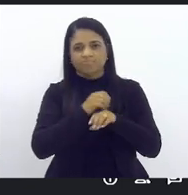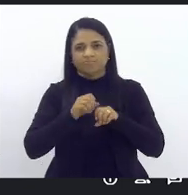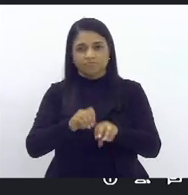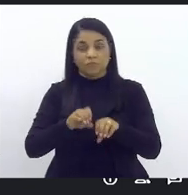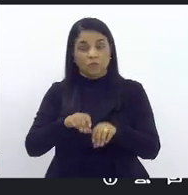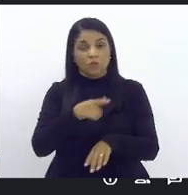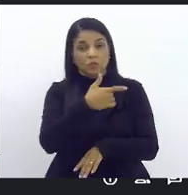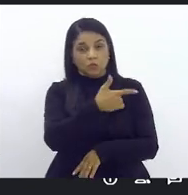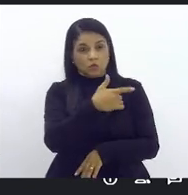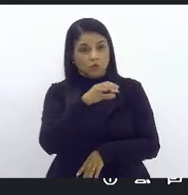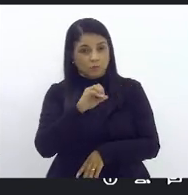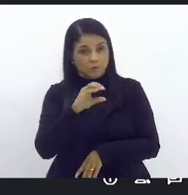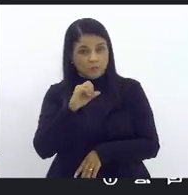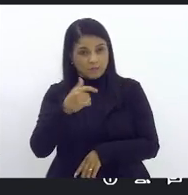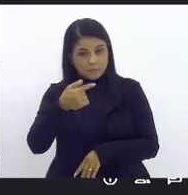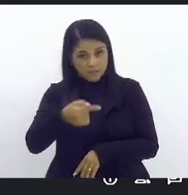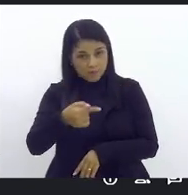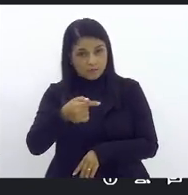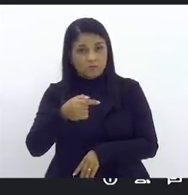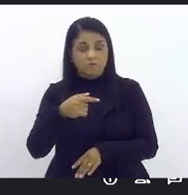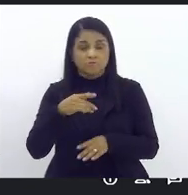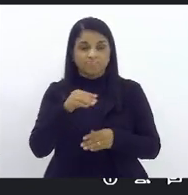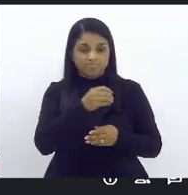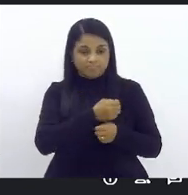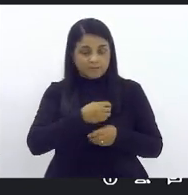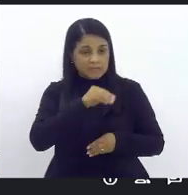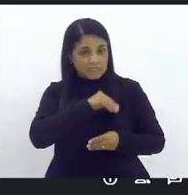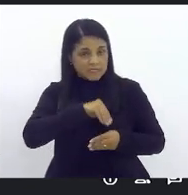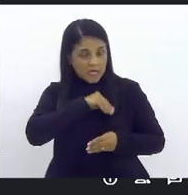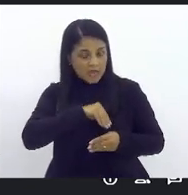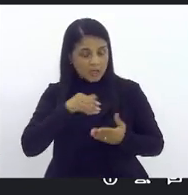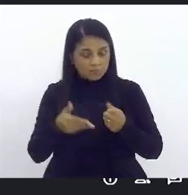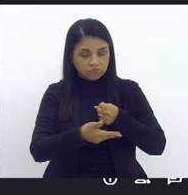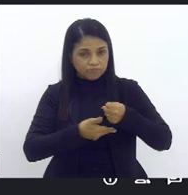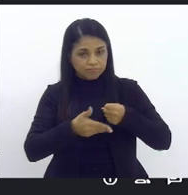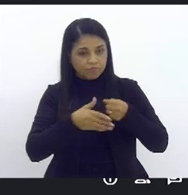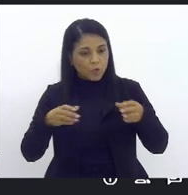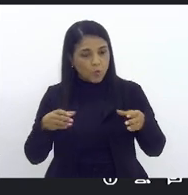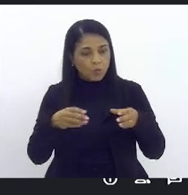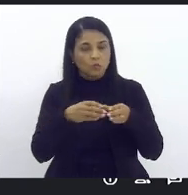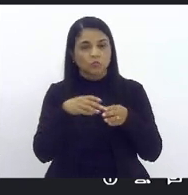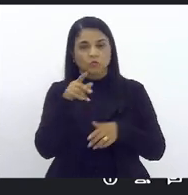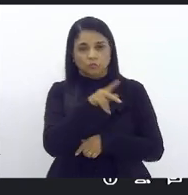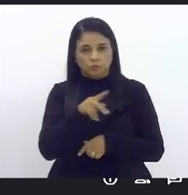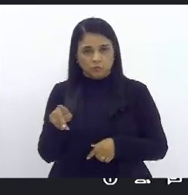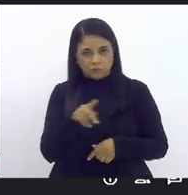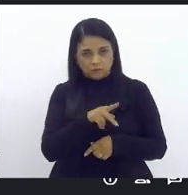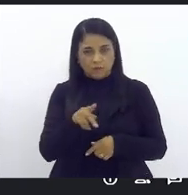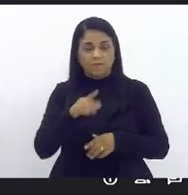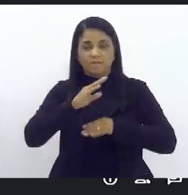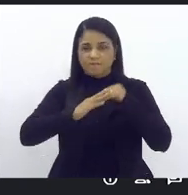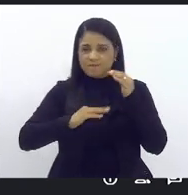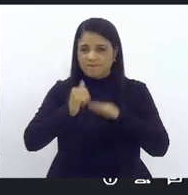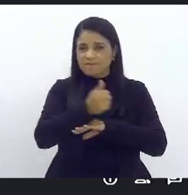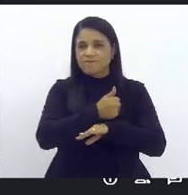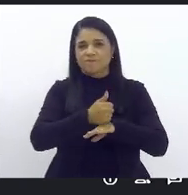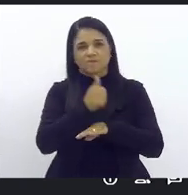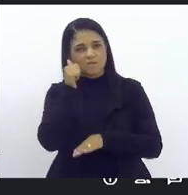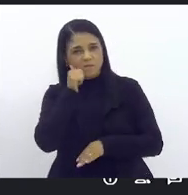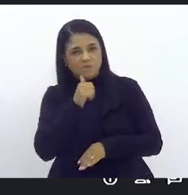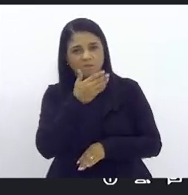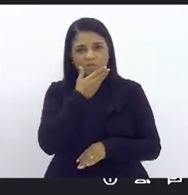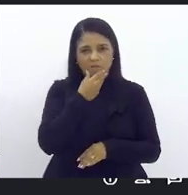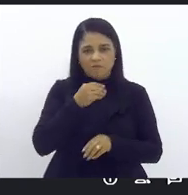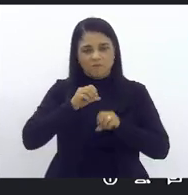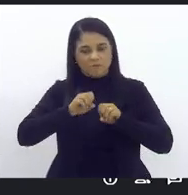2007, conquistamos o piso salarial profissional nacional para o conjunto da nossa categoria, para os profissionais e as profissionais da